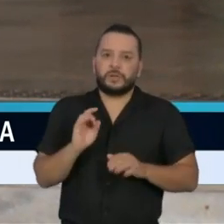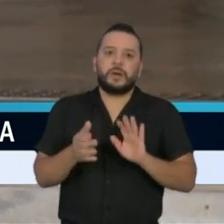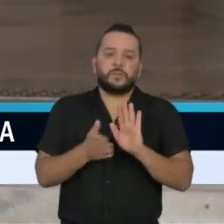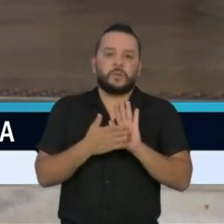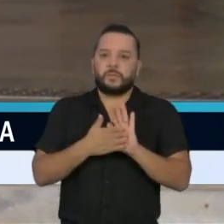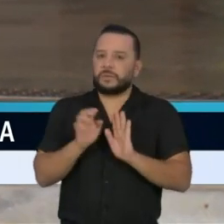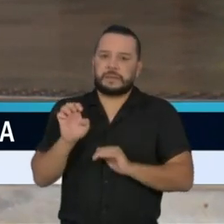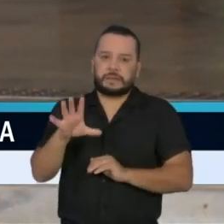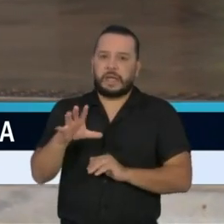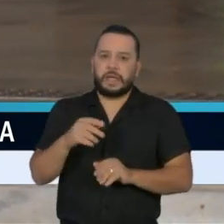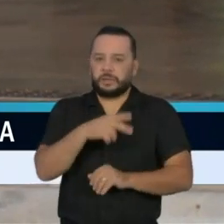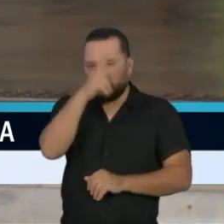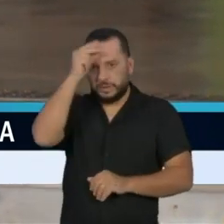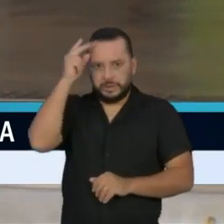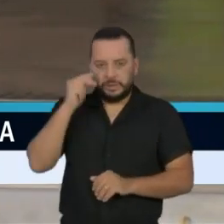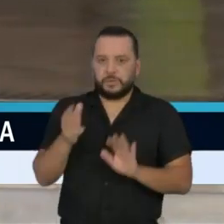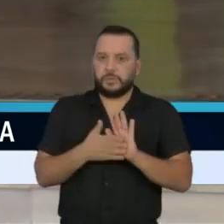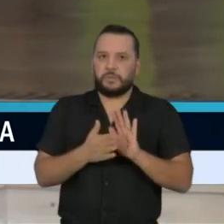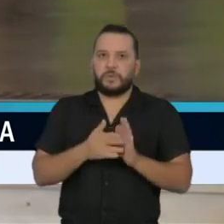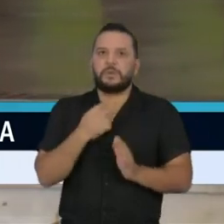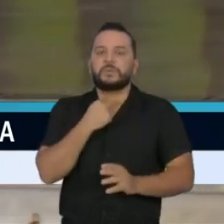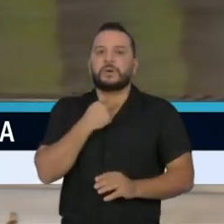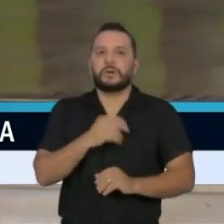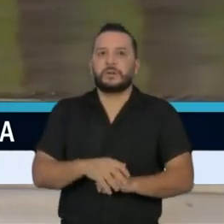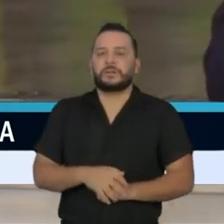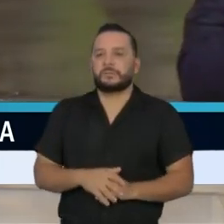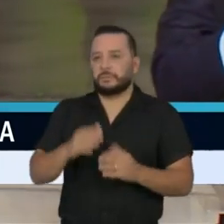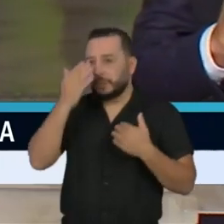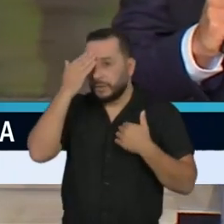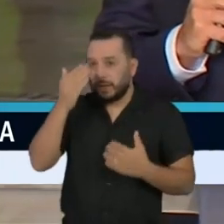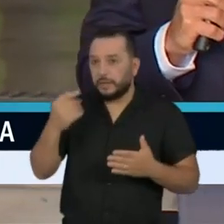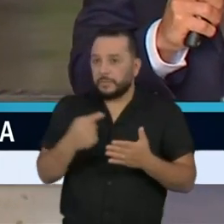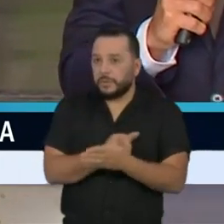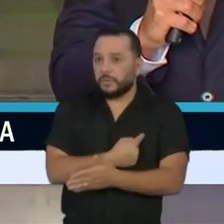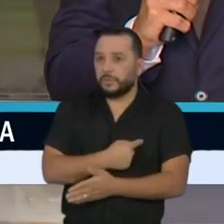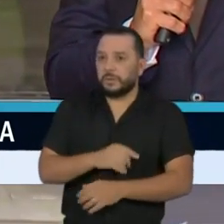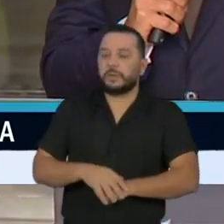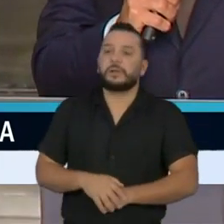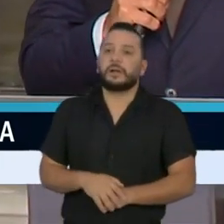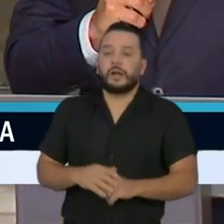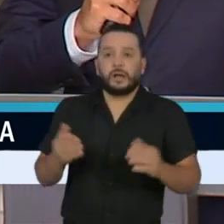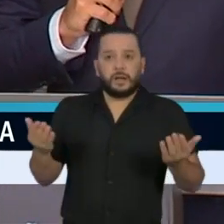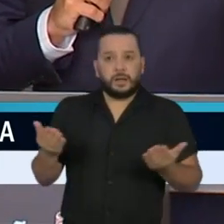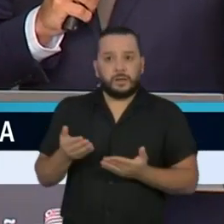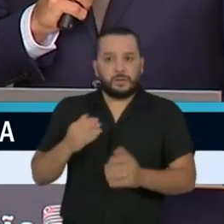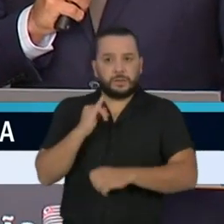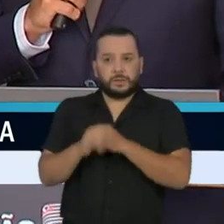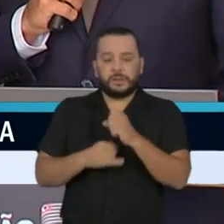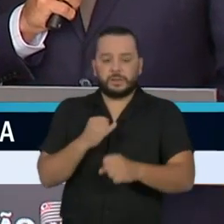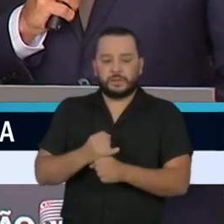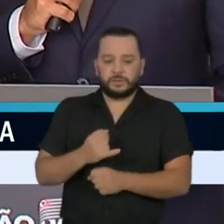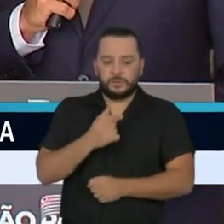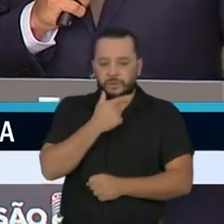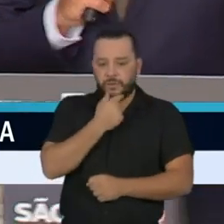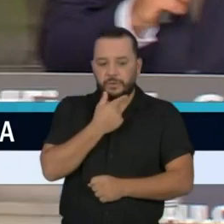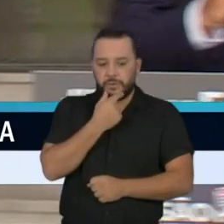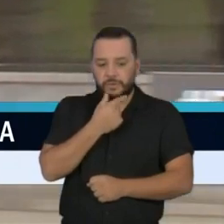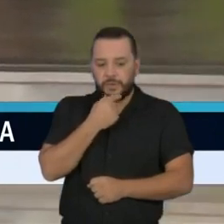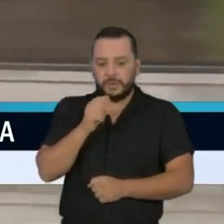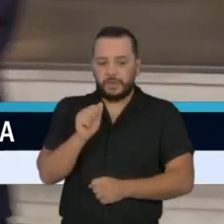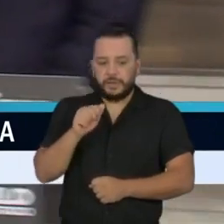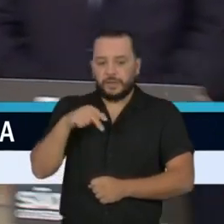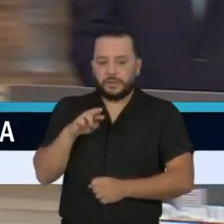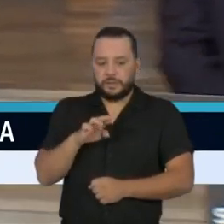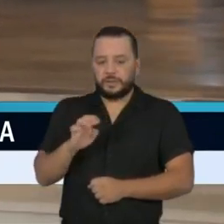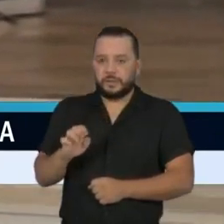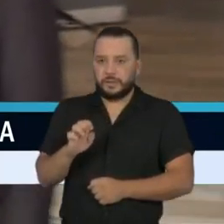municípios. Obrigado, Rodrigo. Felipe, obrigado pela pergunta. Vamos agora online com o jornalista André Vieira,